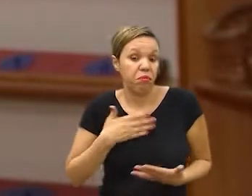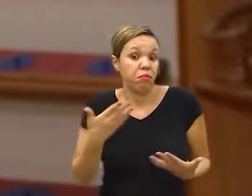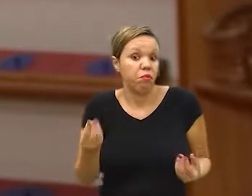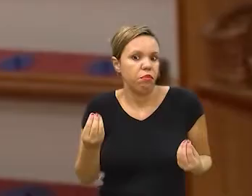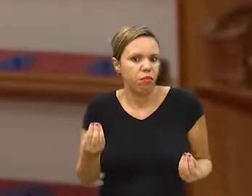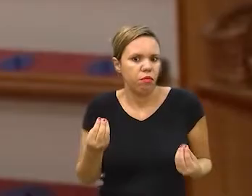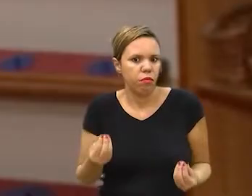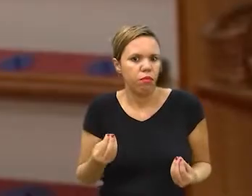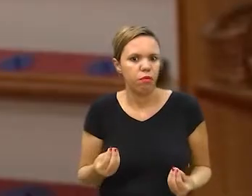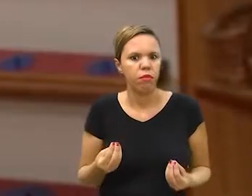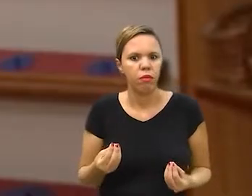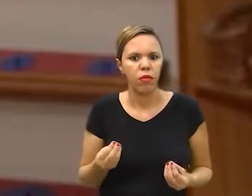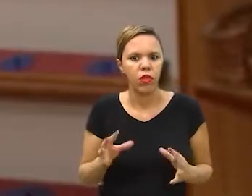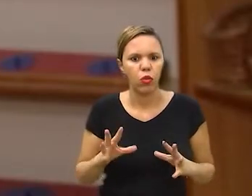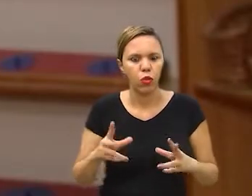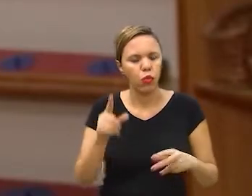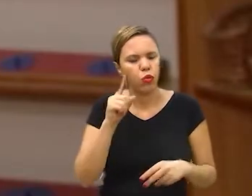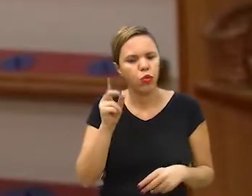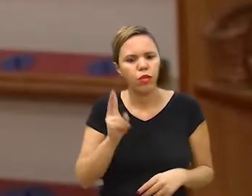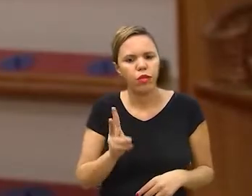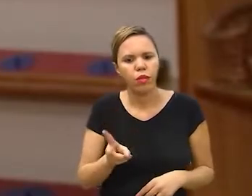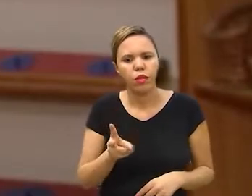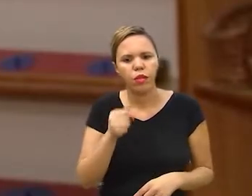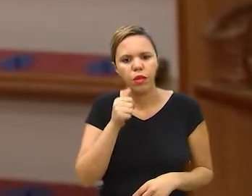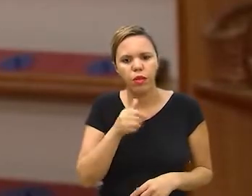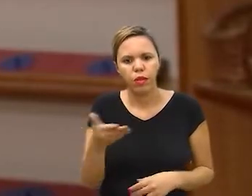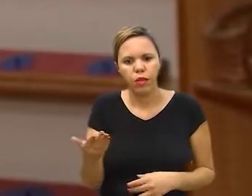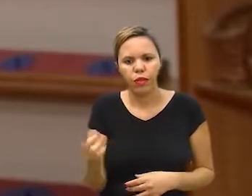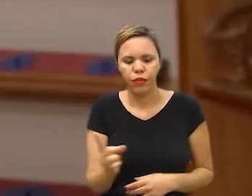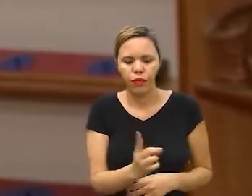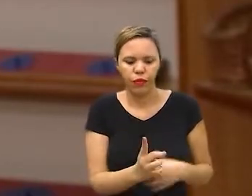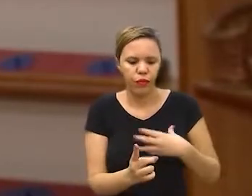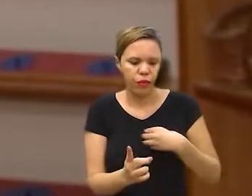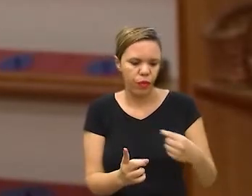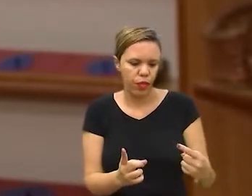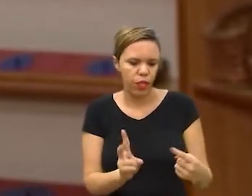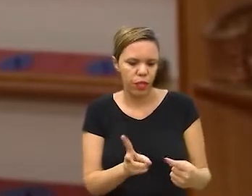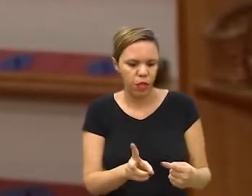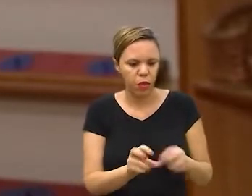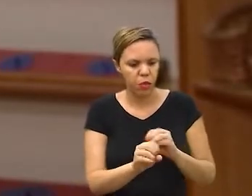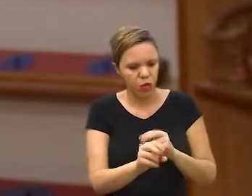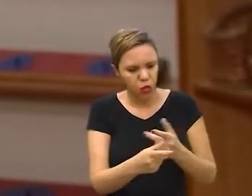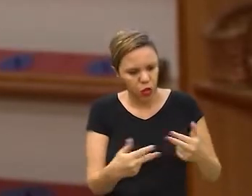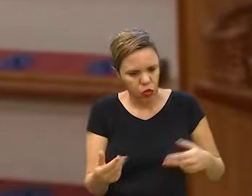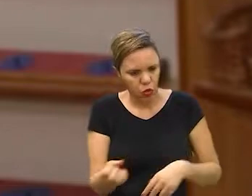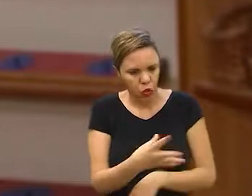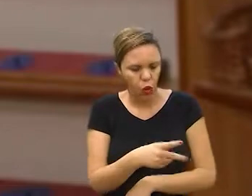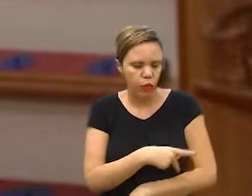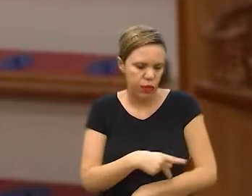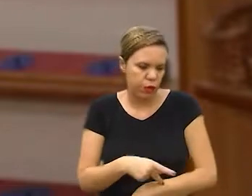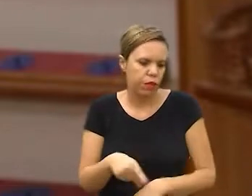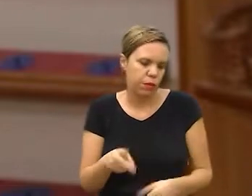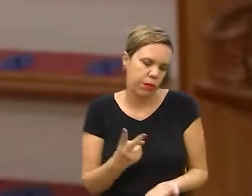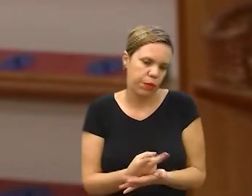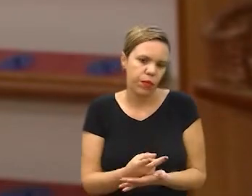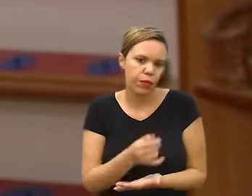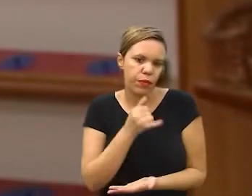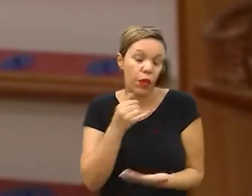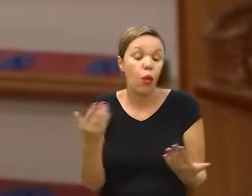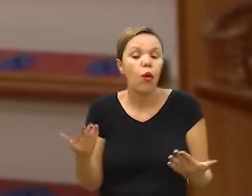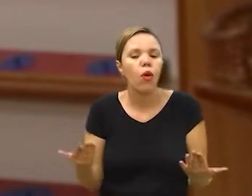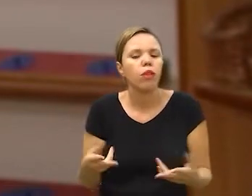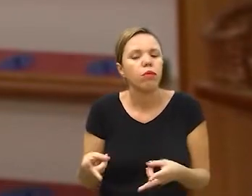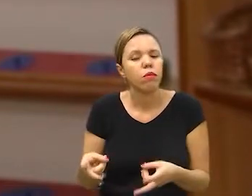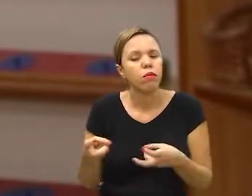surpreendo com ela, né, todos os dias, porque ela sempre traz uma coisa nova, pedagógica mesmo. Por exemplo, hoje